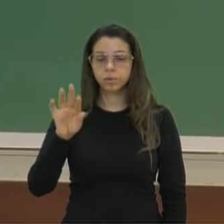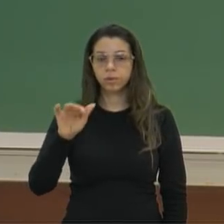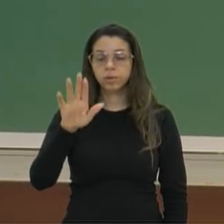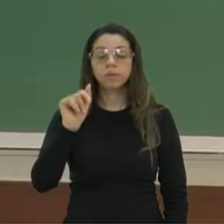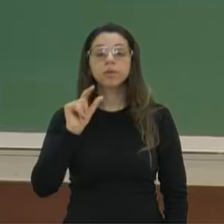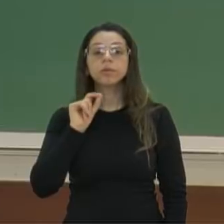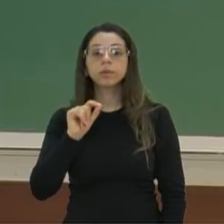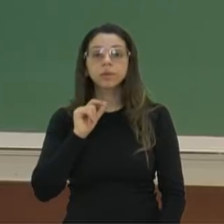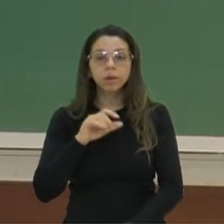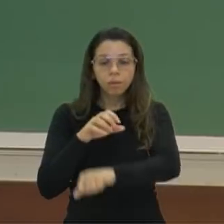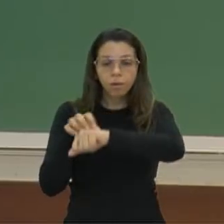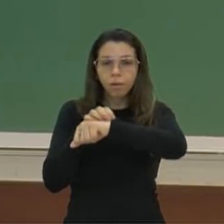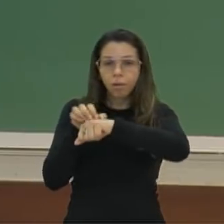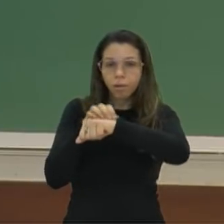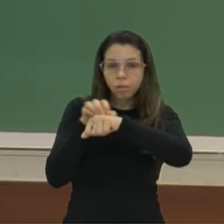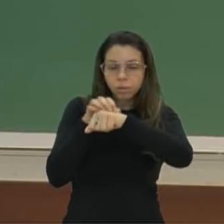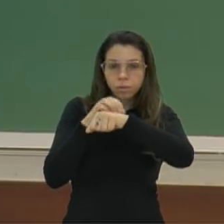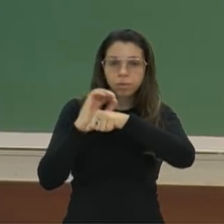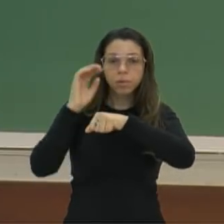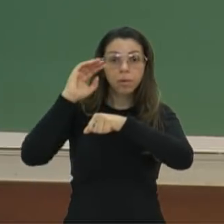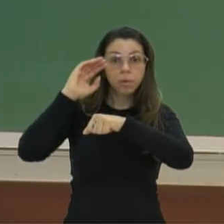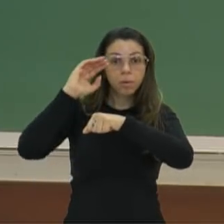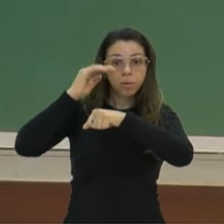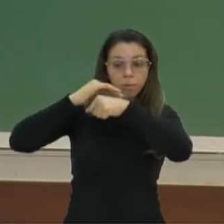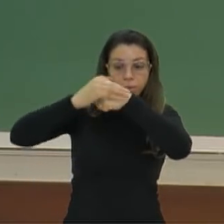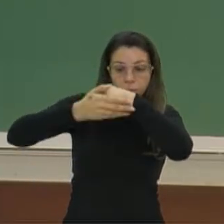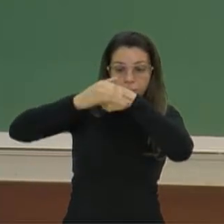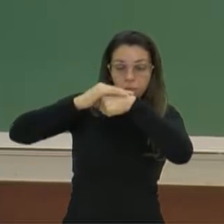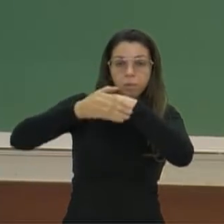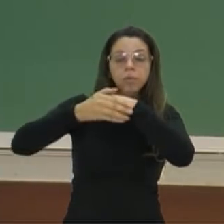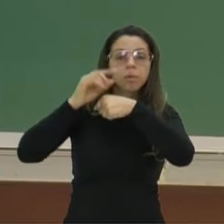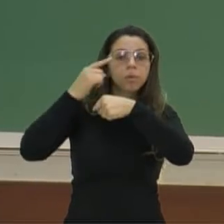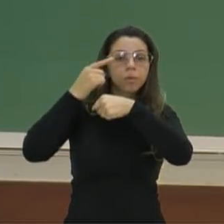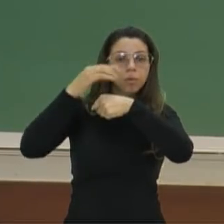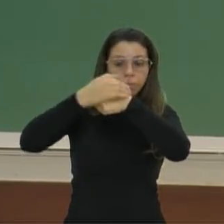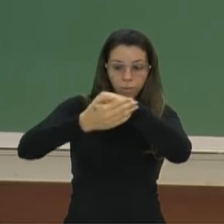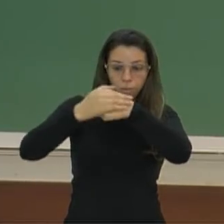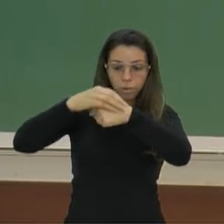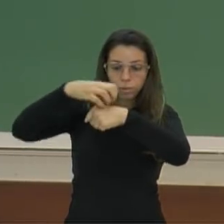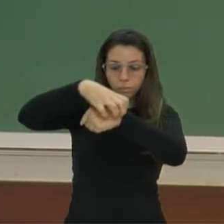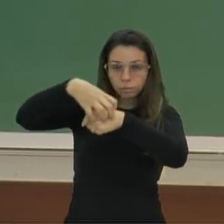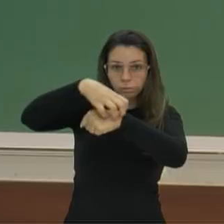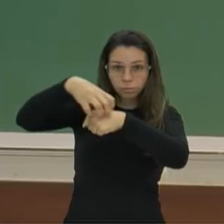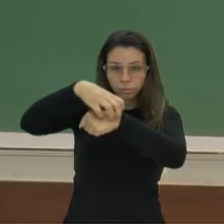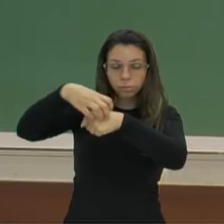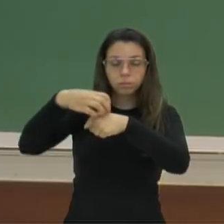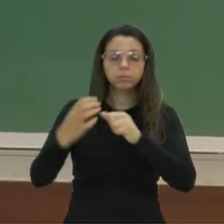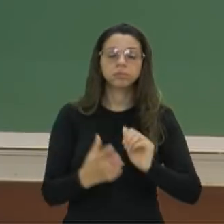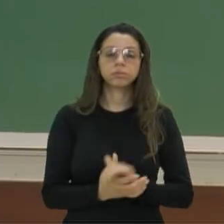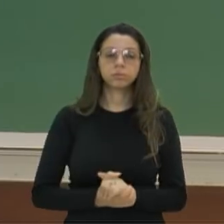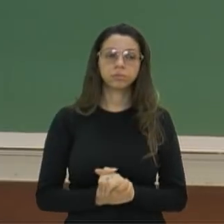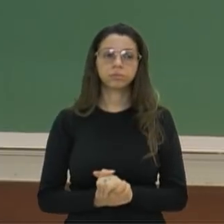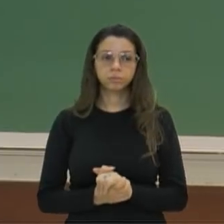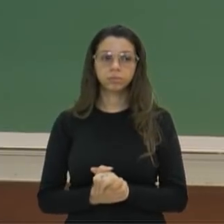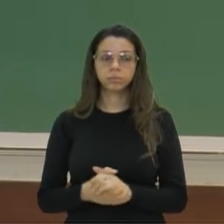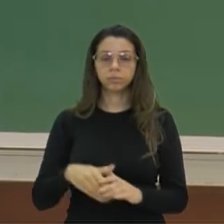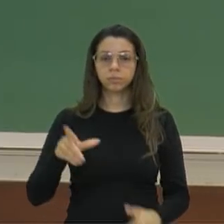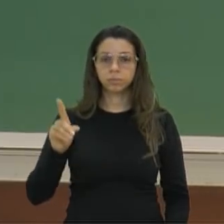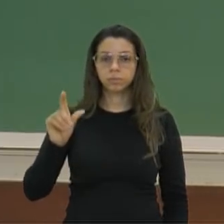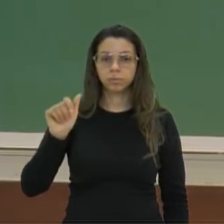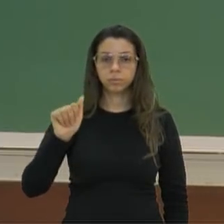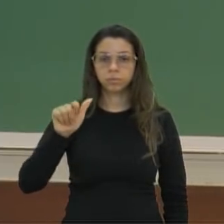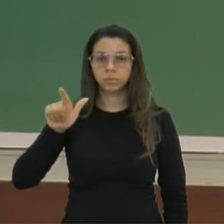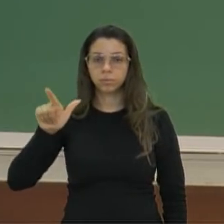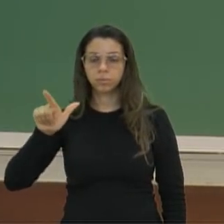conjuntiva, que é uma película que envolve a parte branca do nosso olho. E por último, nós temos o